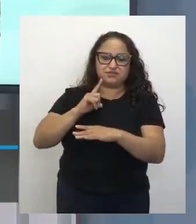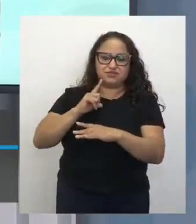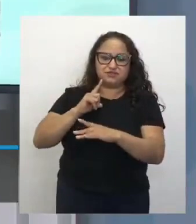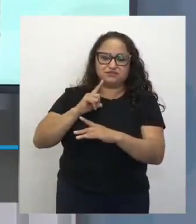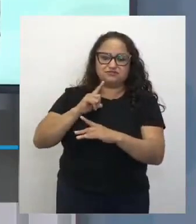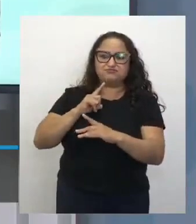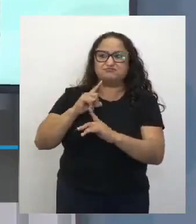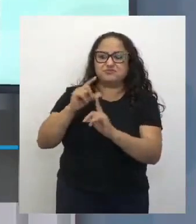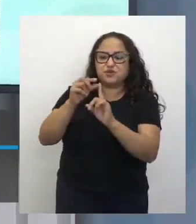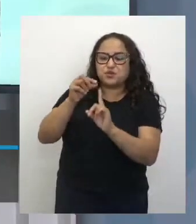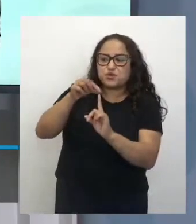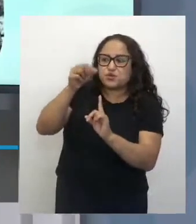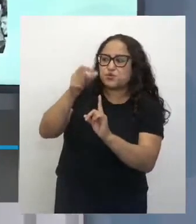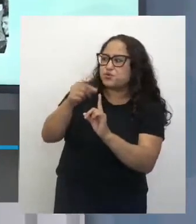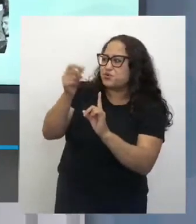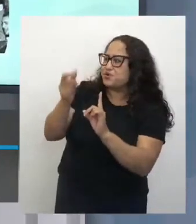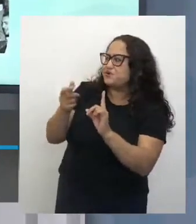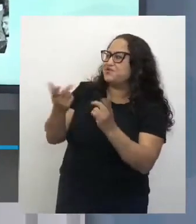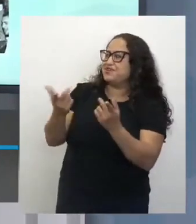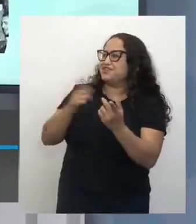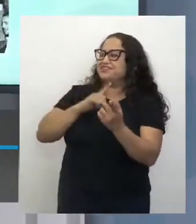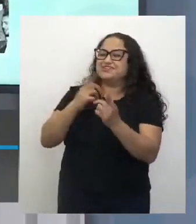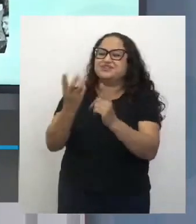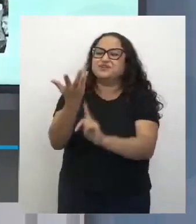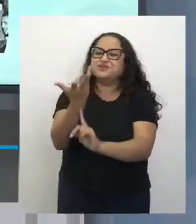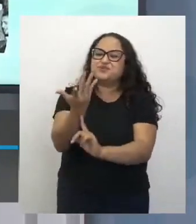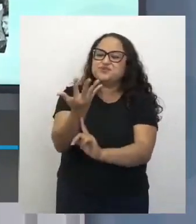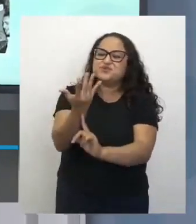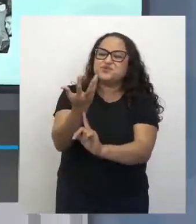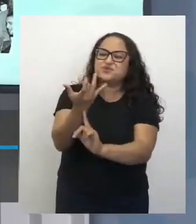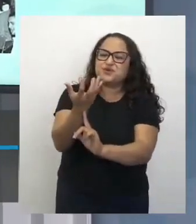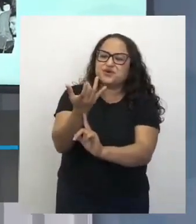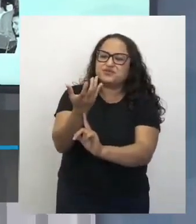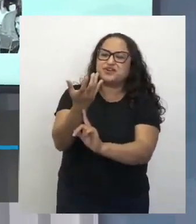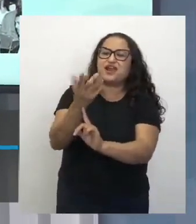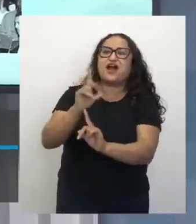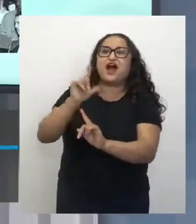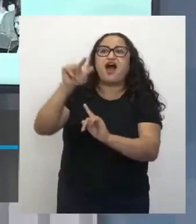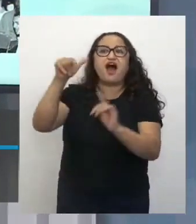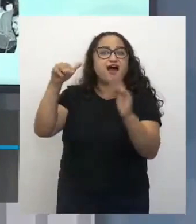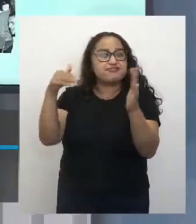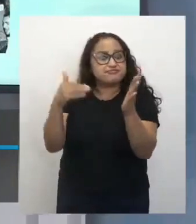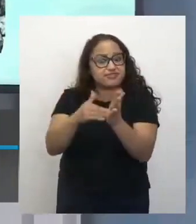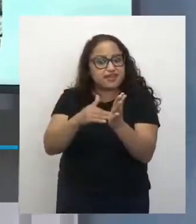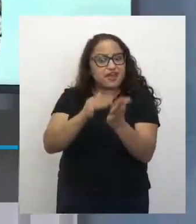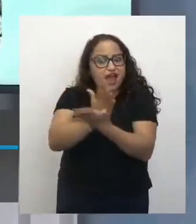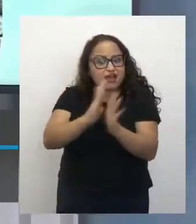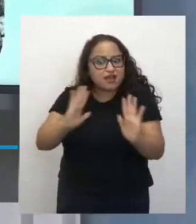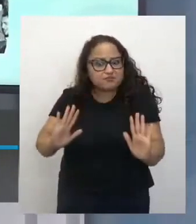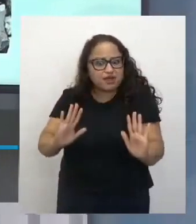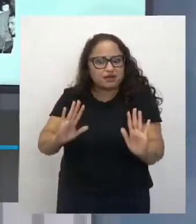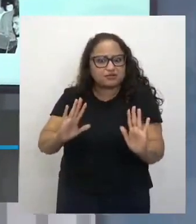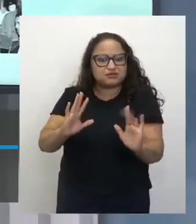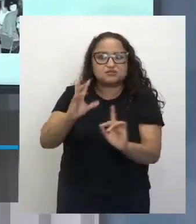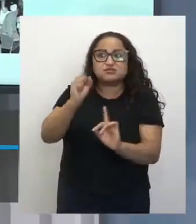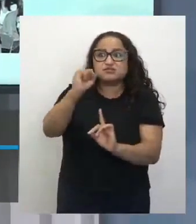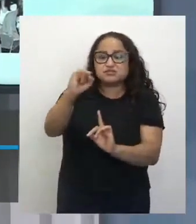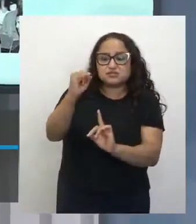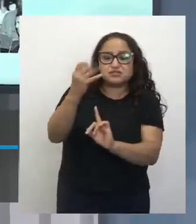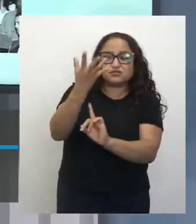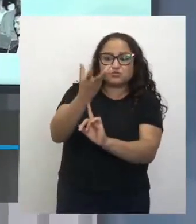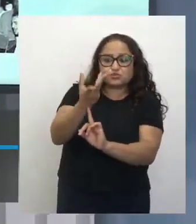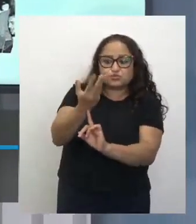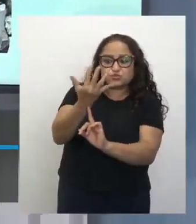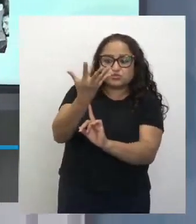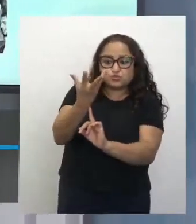meio da mesa, e enquanto a vela não termina de queimar, os sambistas não param de tocar. E ali eles vão colocando, né, músicas